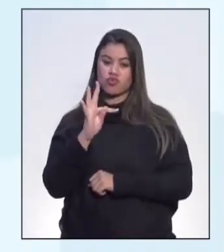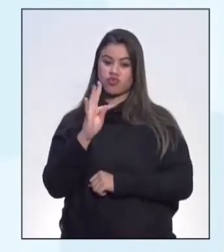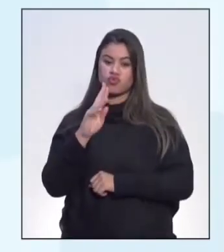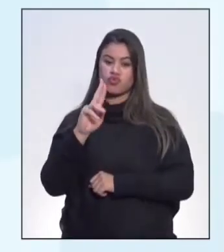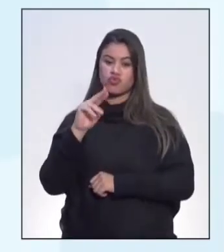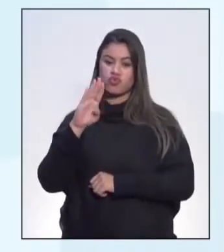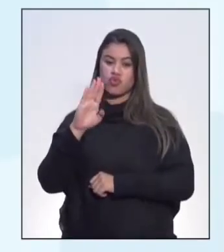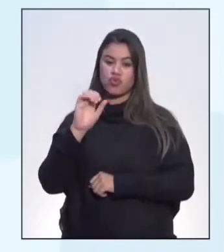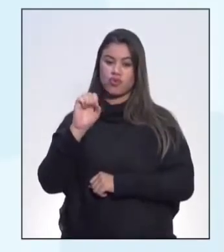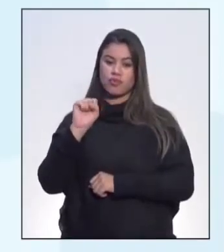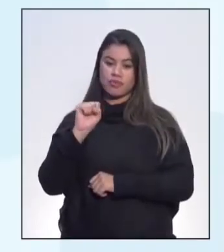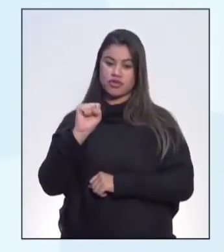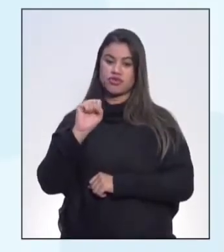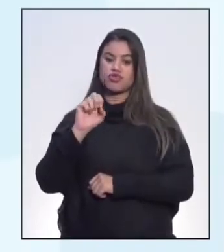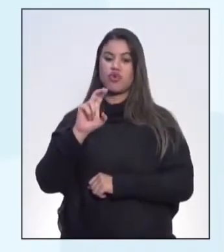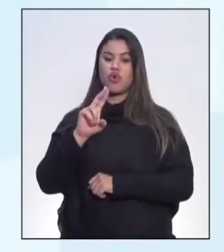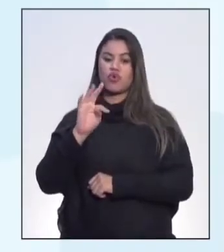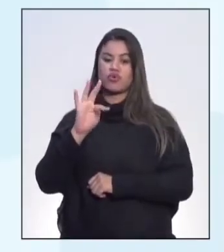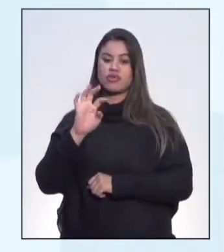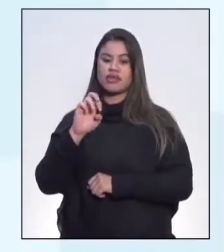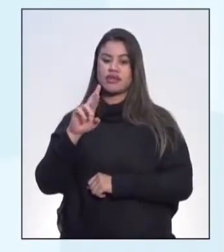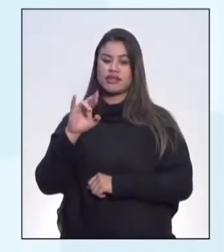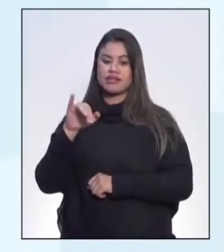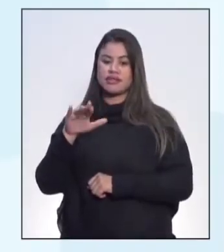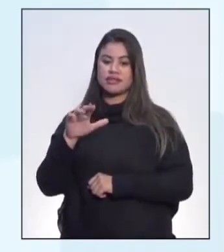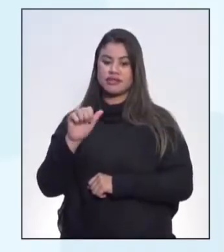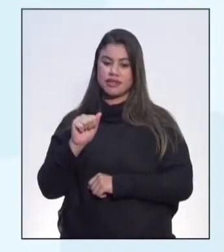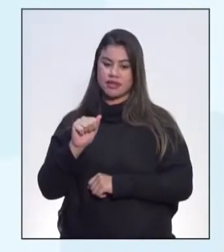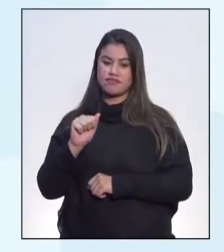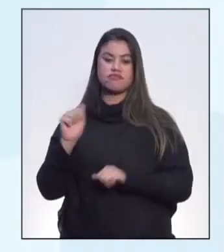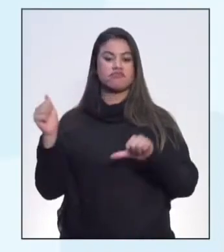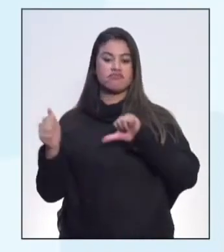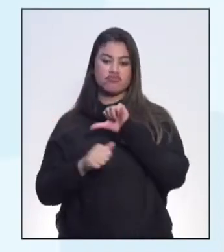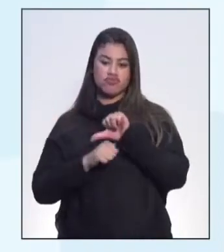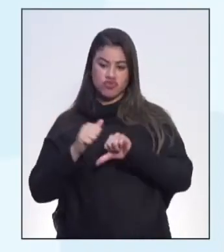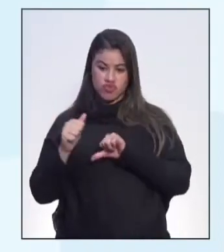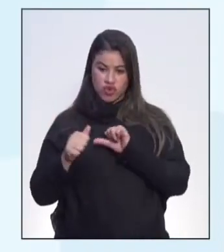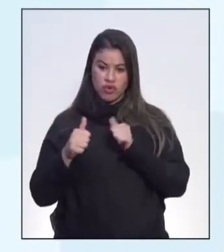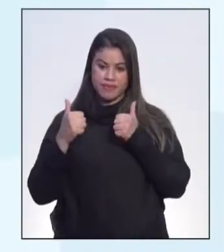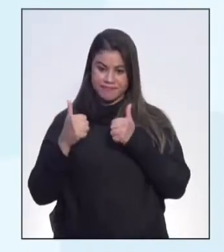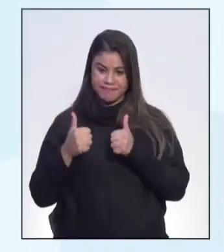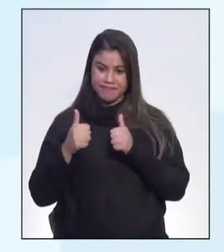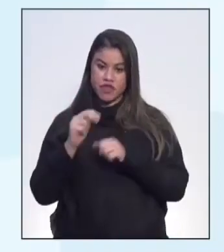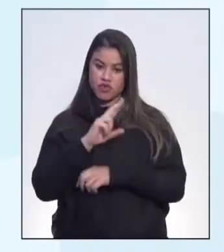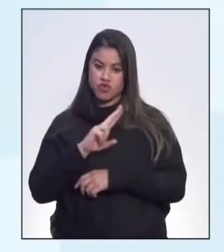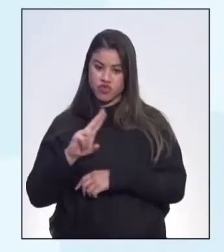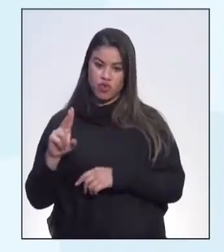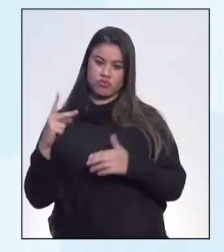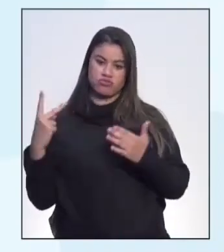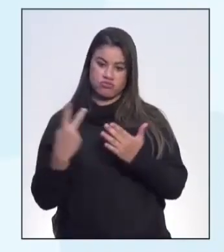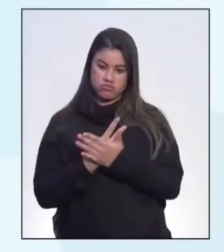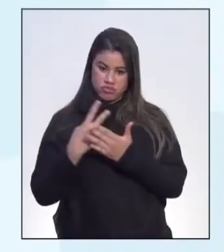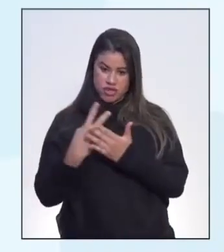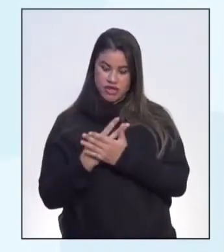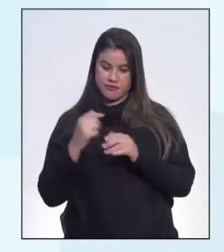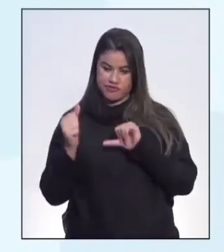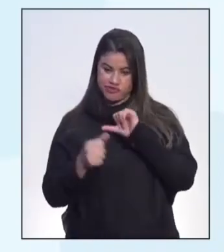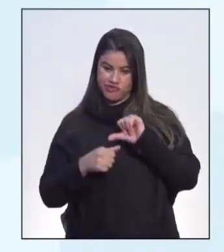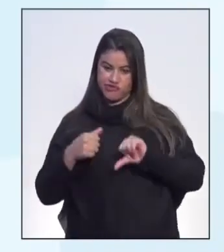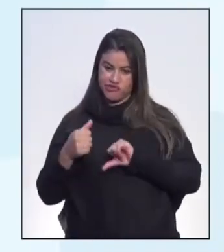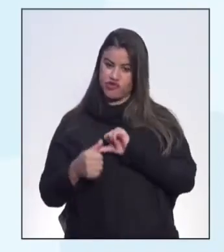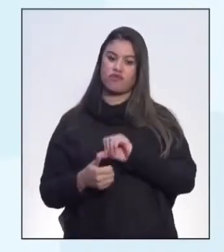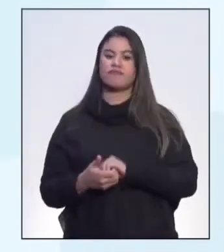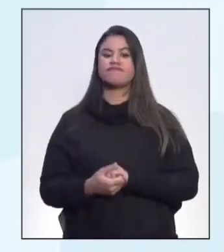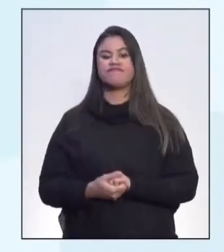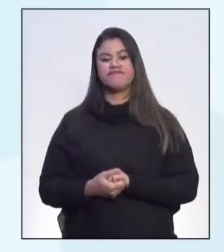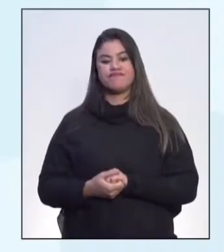gente tem probleminha de achar a imagem aí, eu consegui essa, é só essa correção. O nome correto agora é tuba uterina, não se usa mais esse